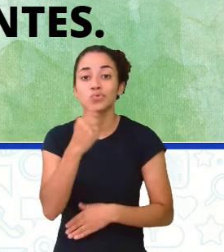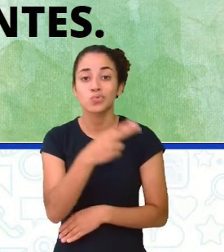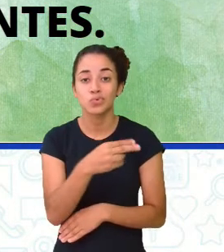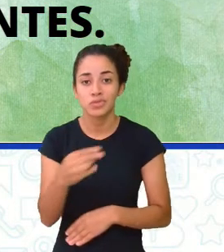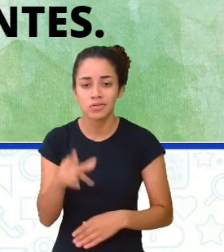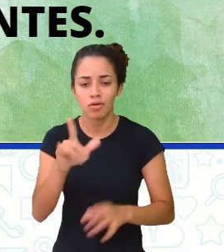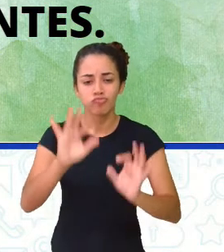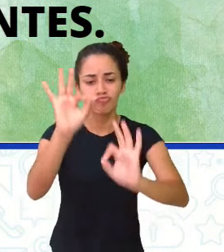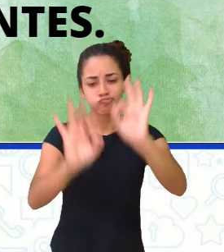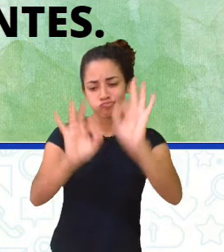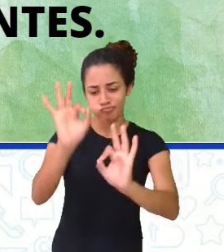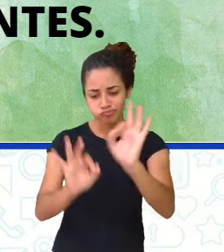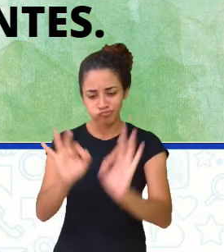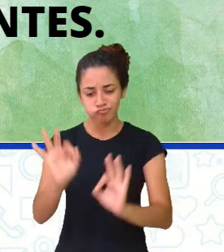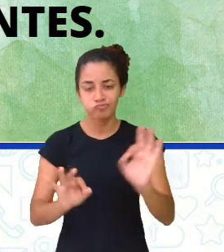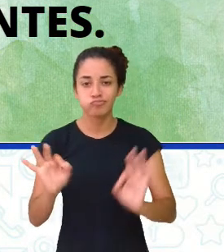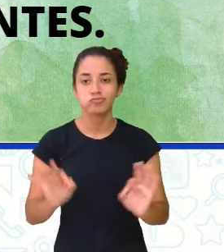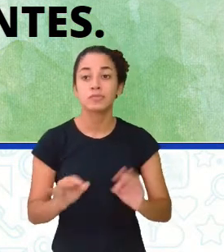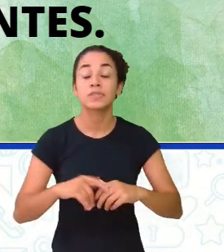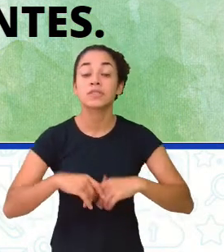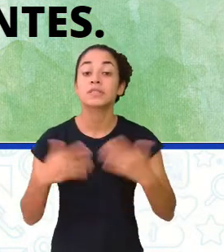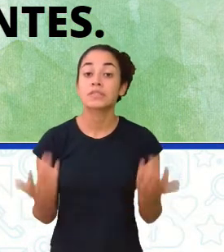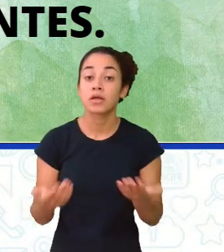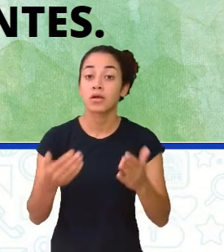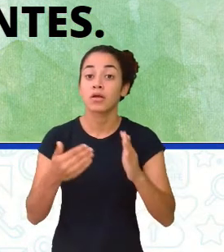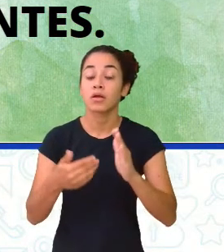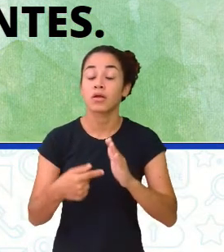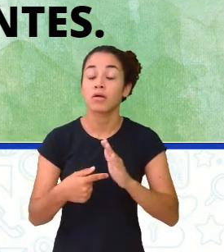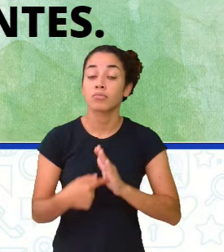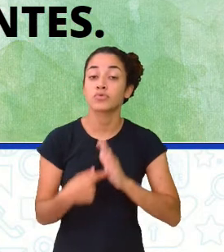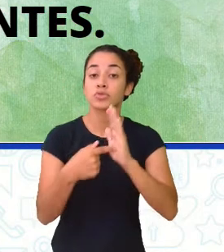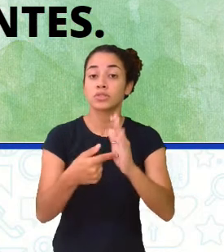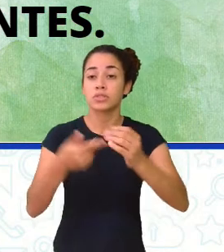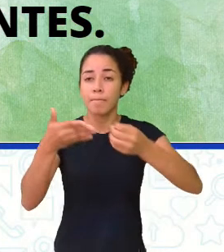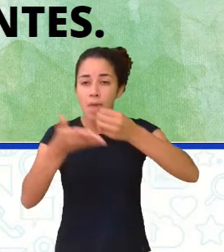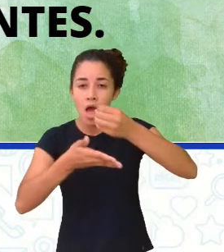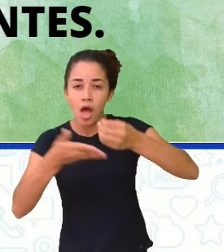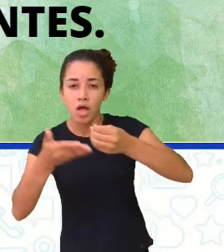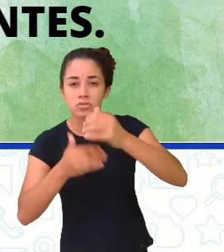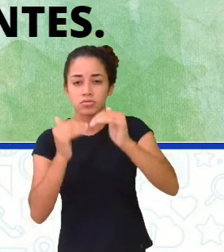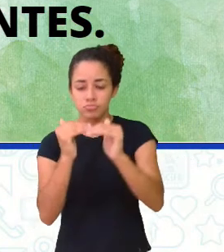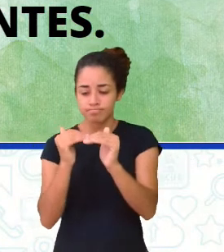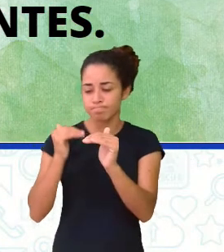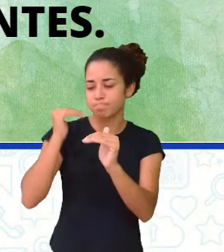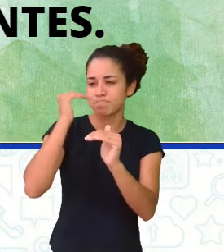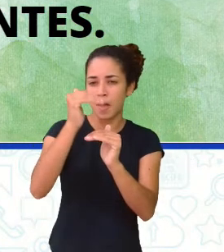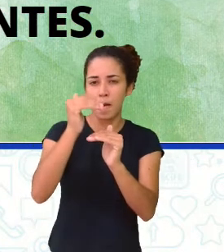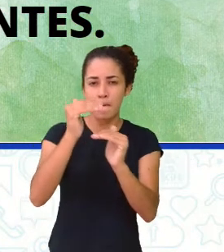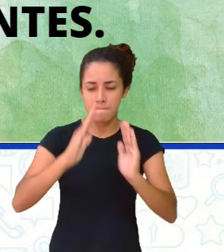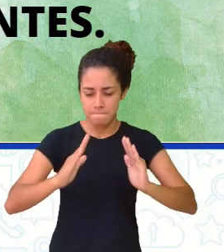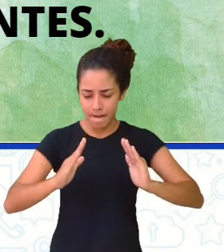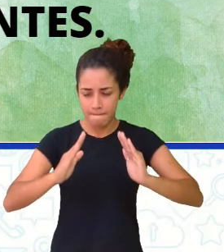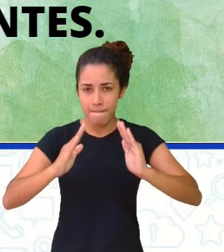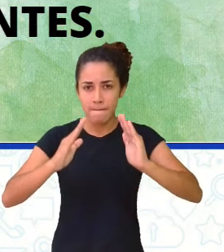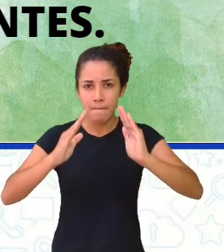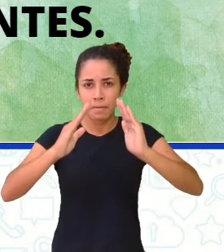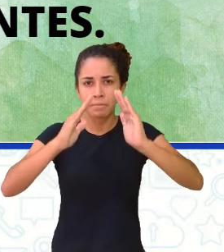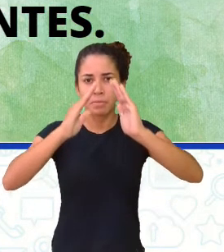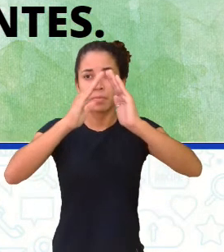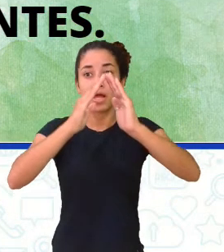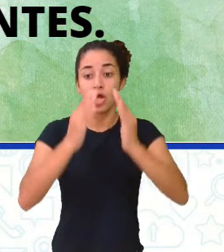foi arrumada, mostrando que a base, que a parte do meio, que o topo, elas estão em